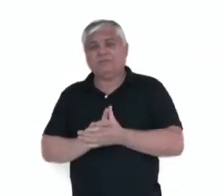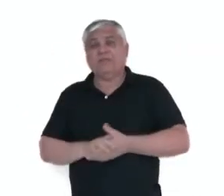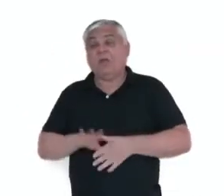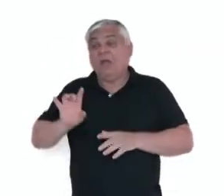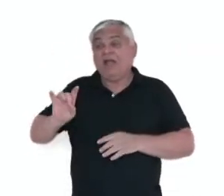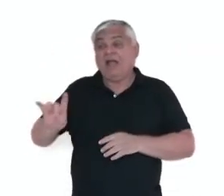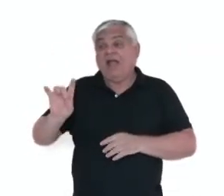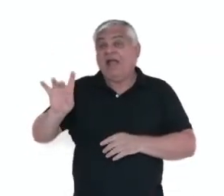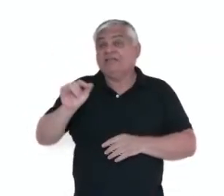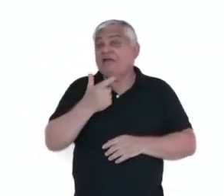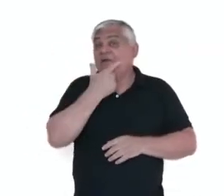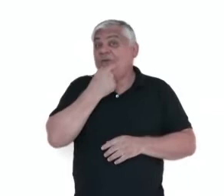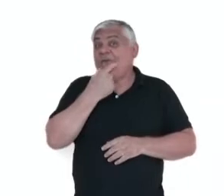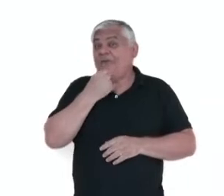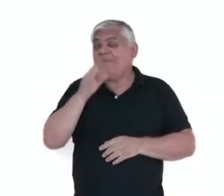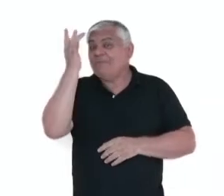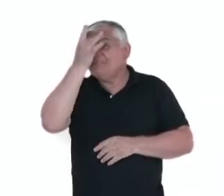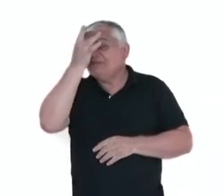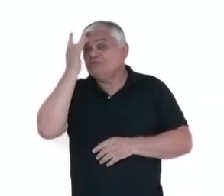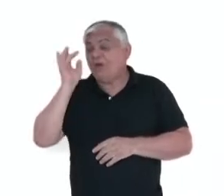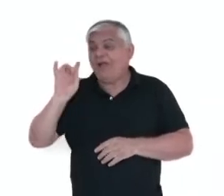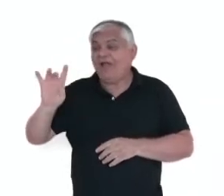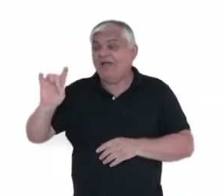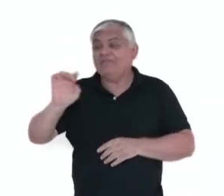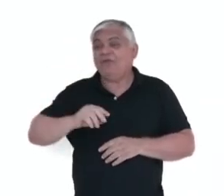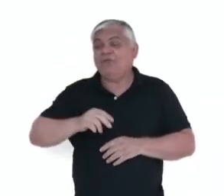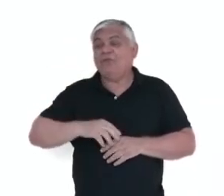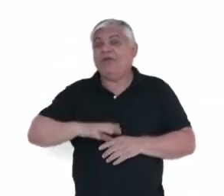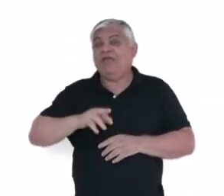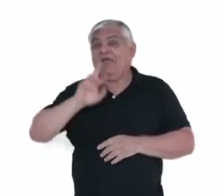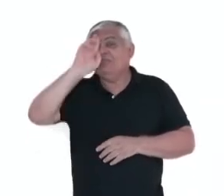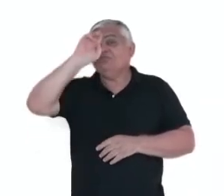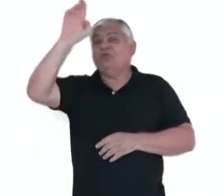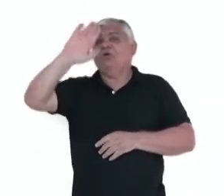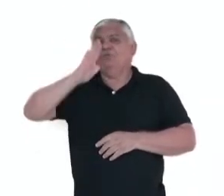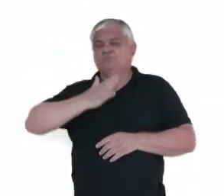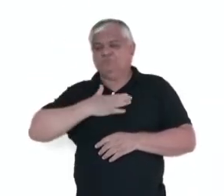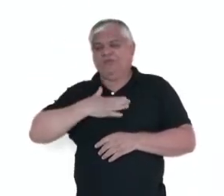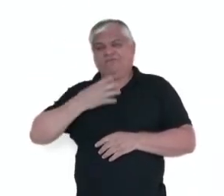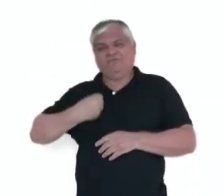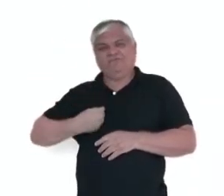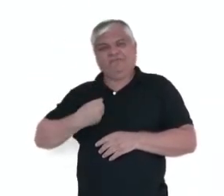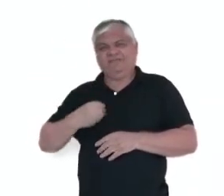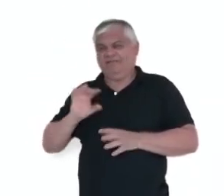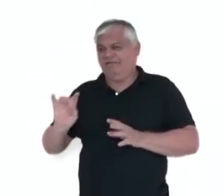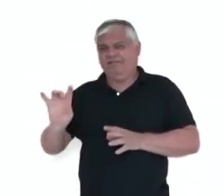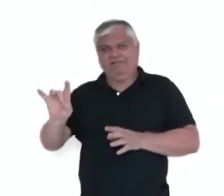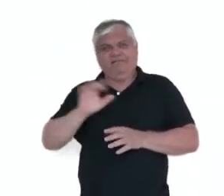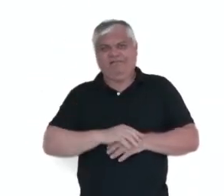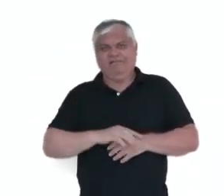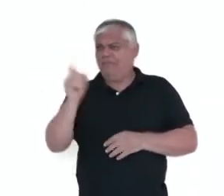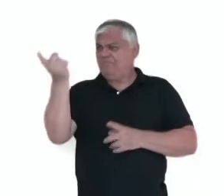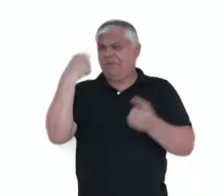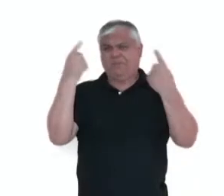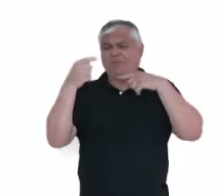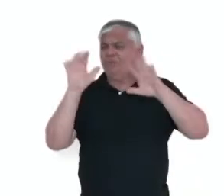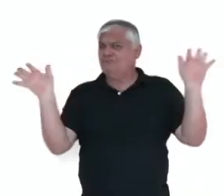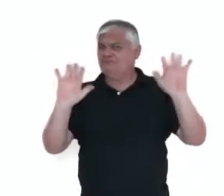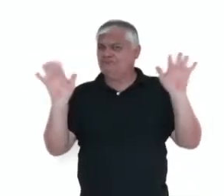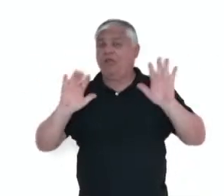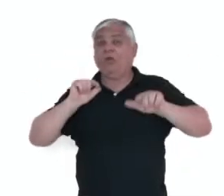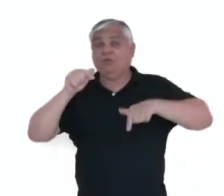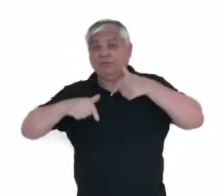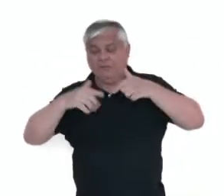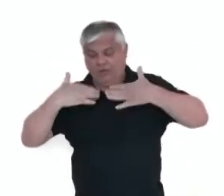é proprietário de sua própria pessoa, sobre a qual mais ninguém detém direito algum. O trabalho do seu corpo